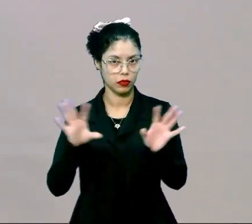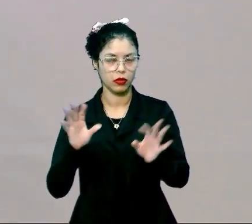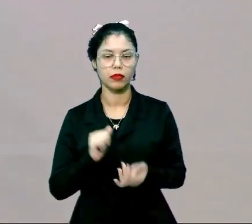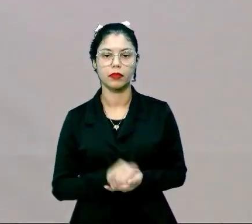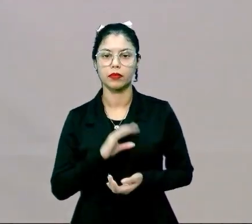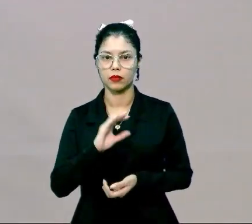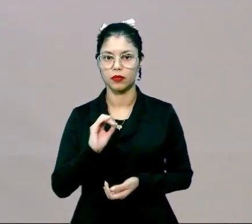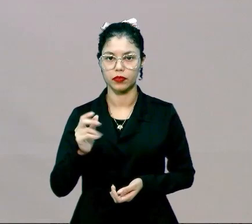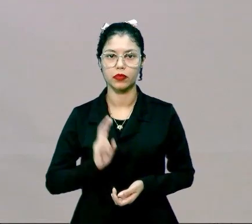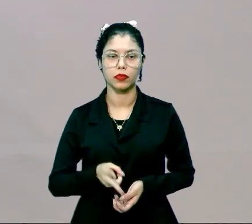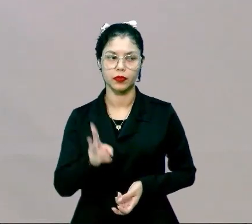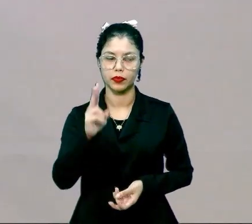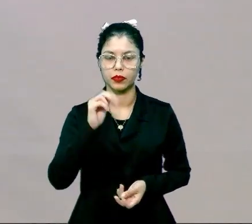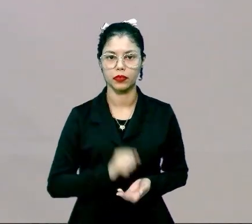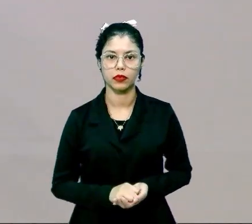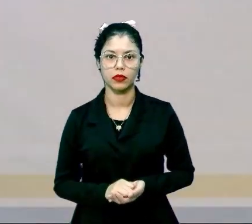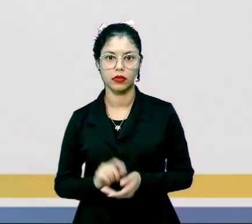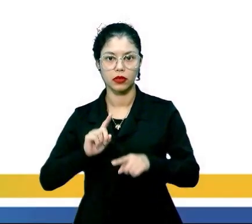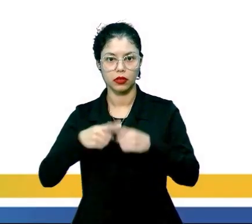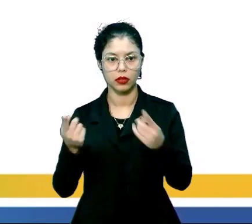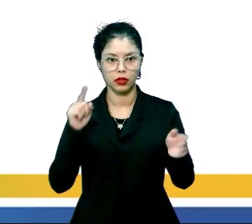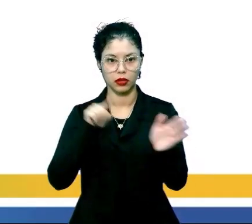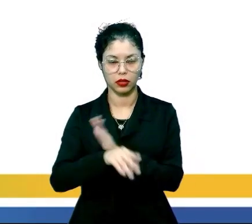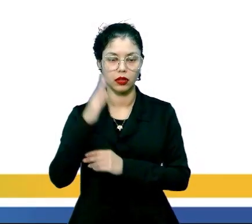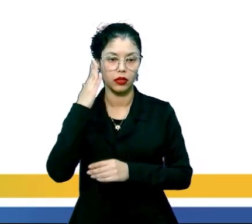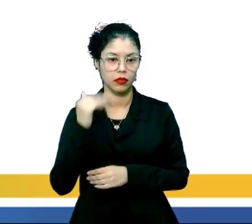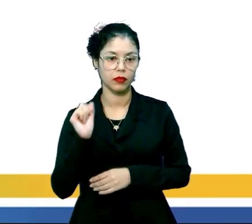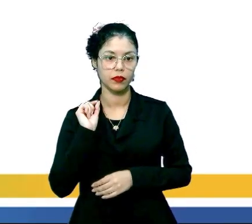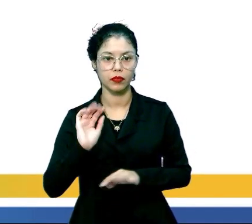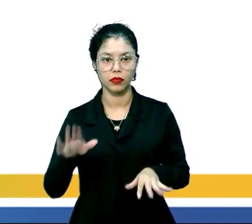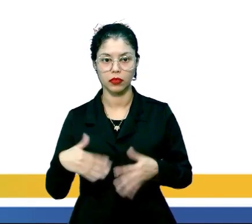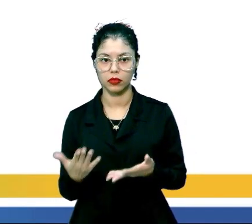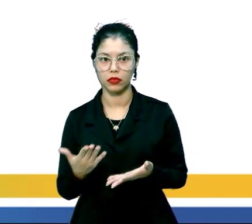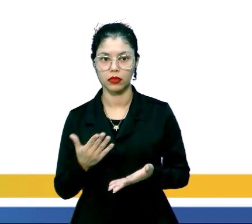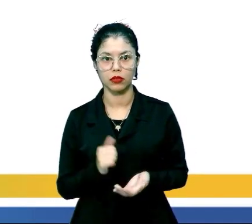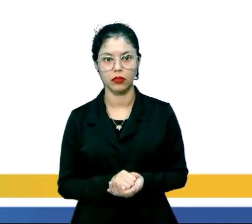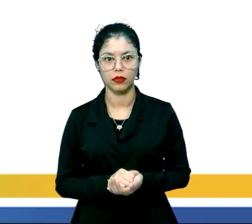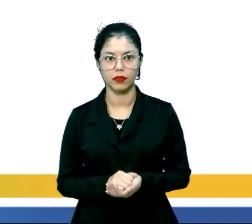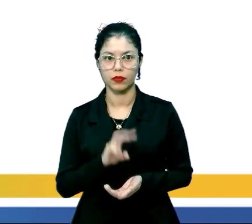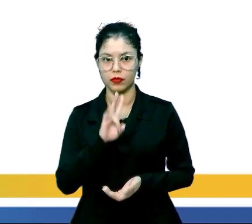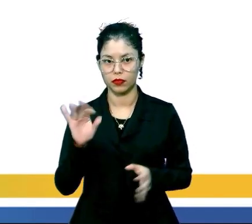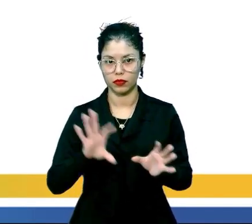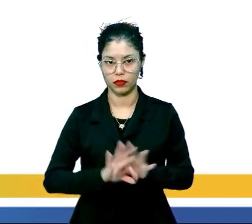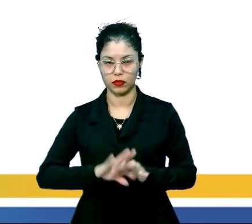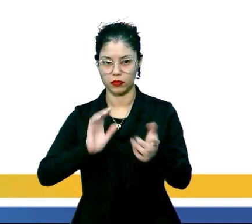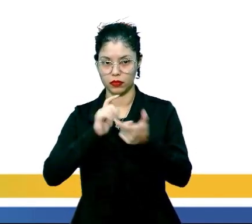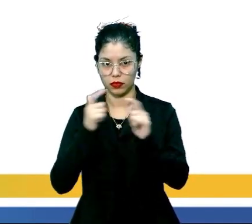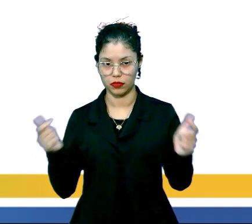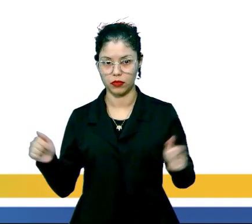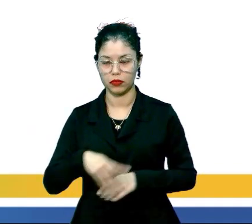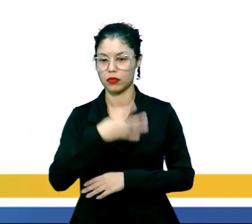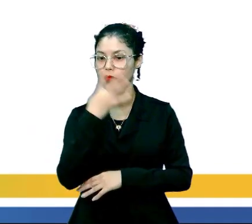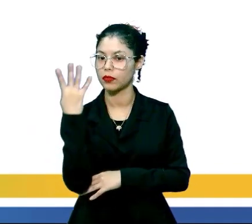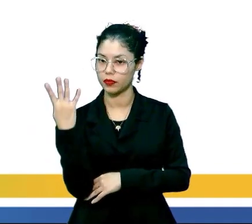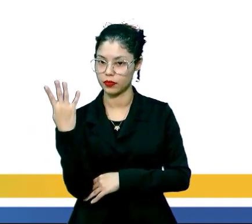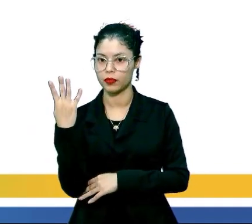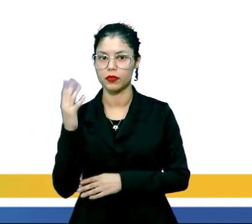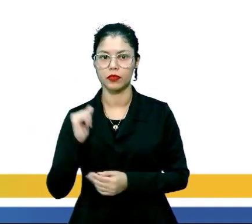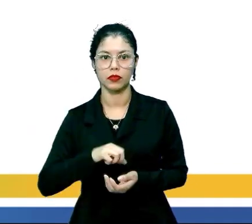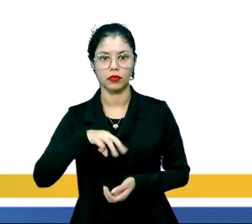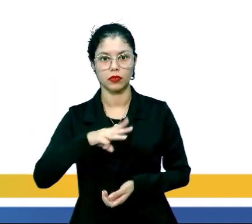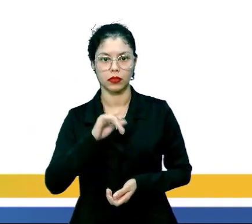mols de CO2. E assim sucessivamente. Mas a questão quer saber da gente qual combustível vai liberar a maior quantidade